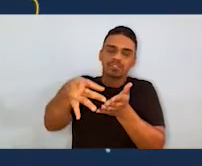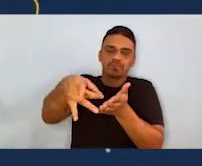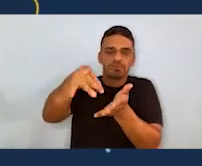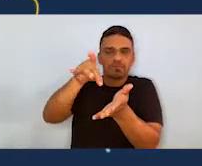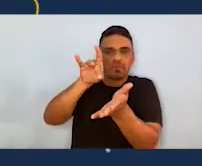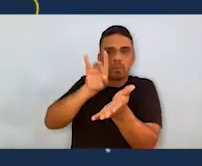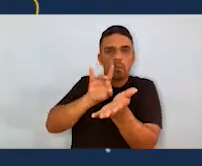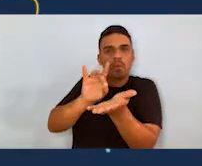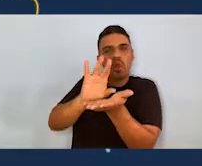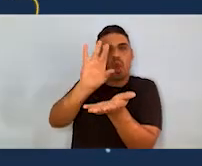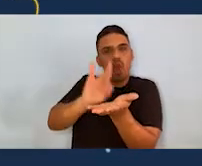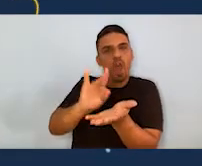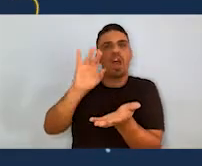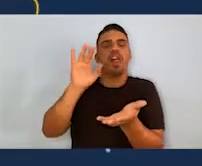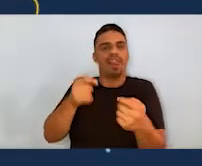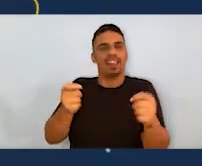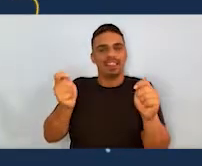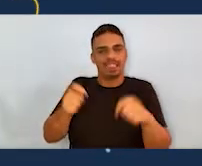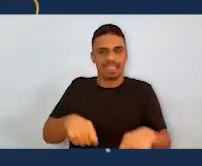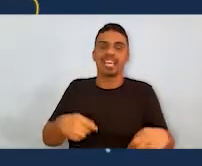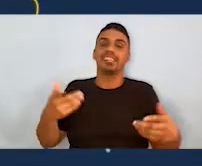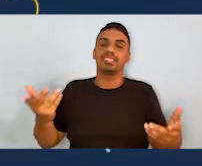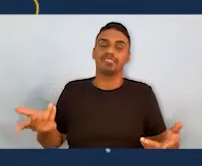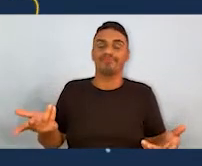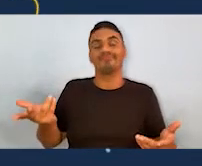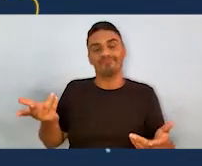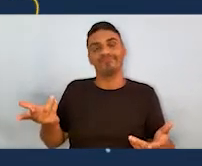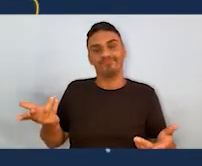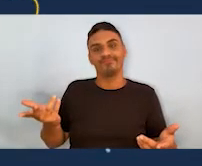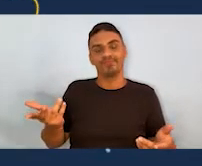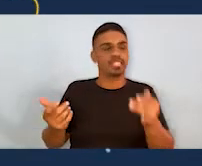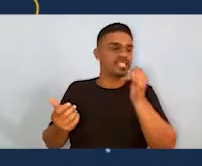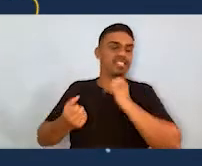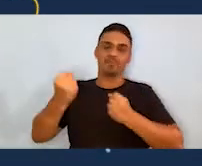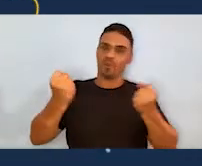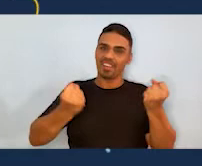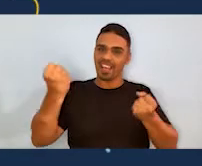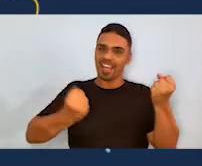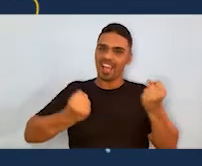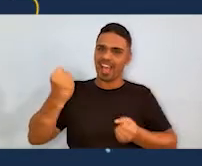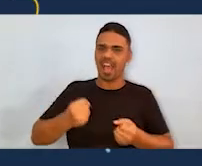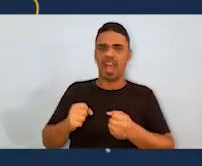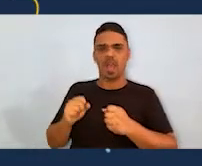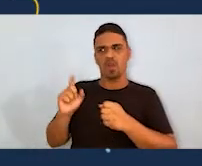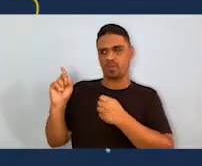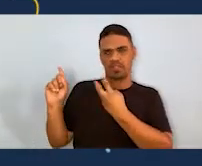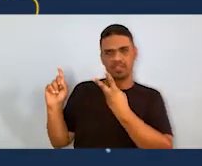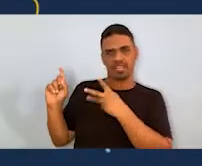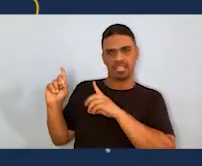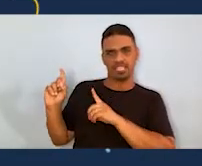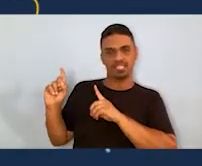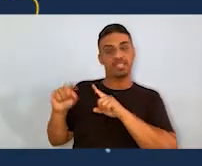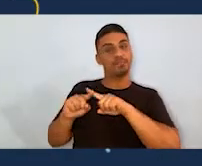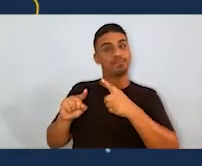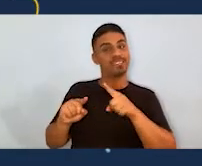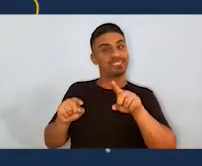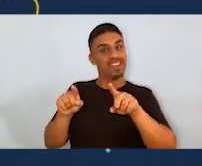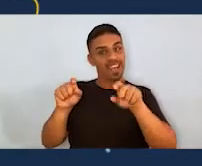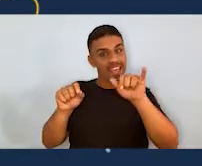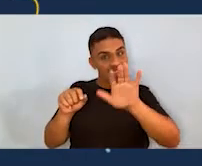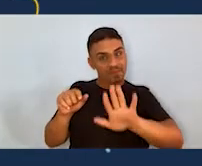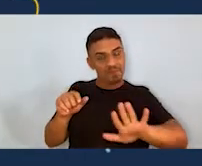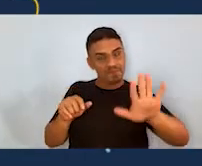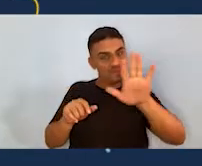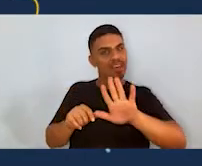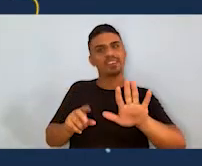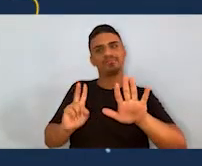ele nunca vai ser tridimensional. Você vai botar aquele adesivo lá no carro. O carro pode ser 3D, mas a imagem do adesivo ela continua